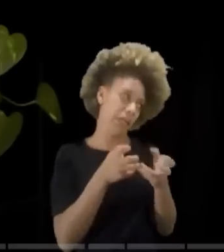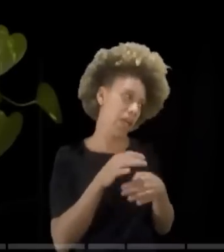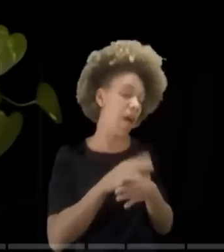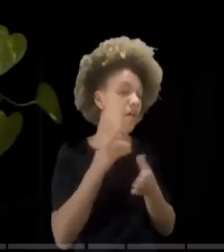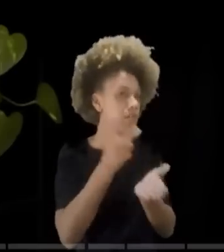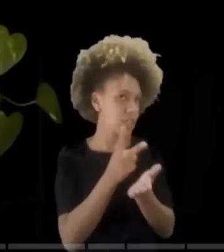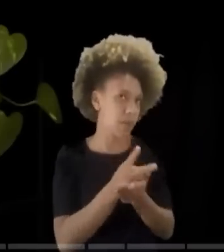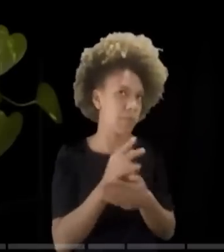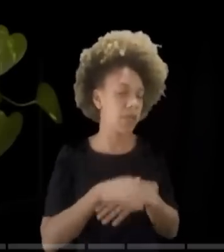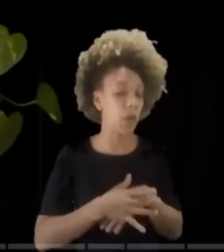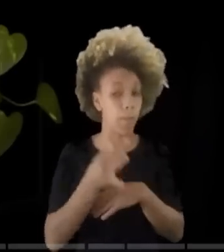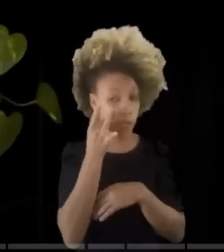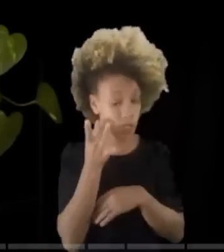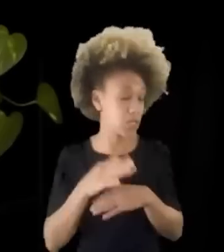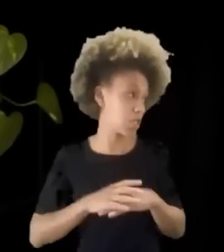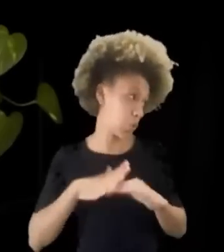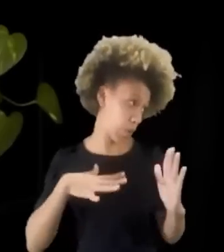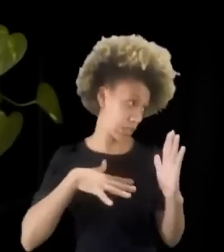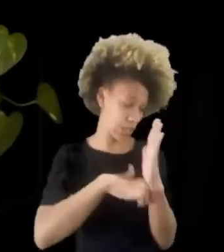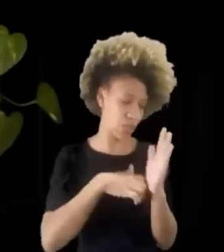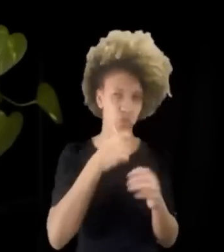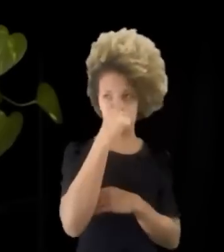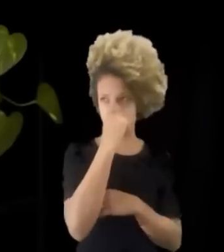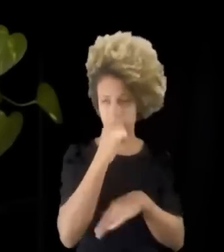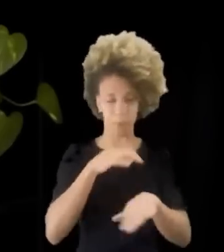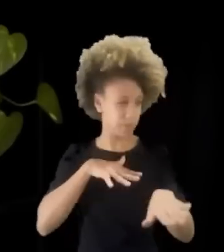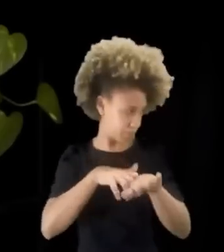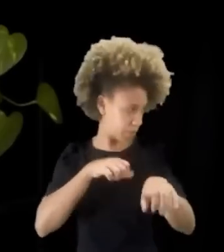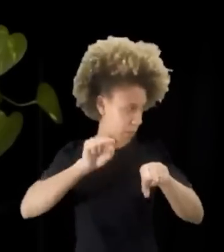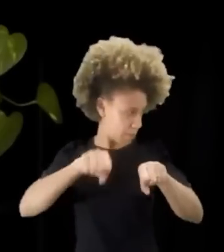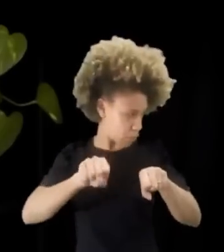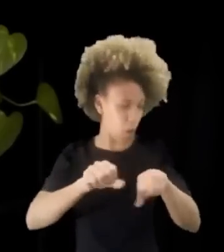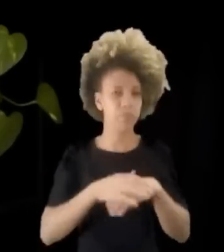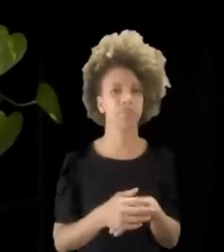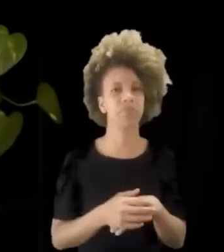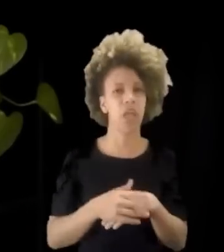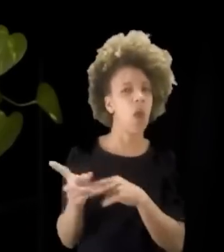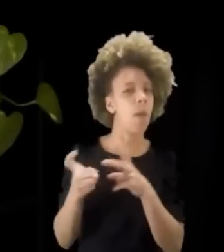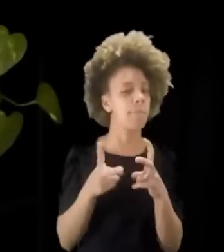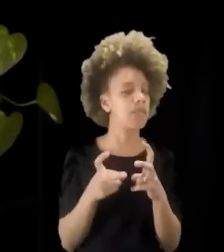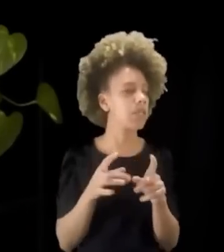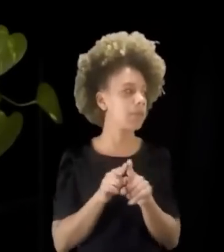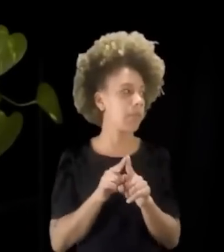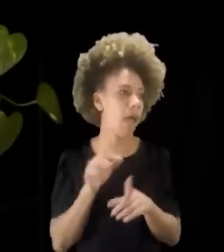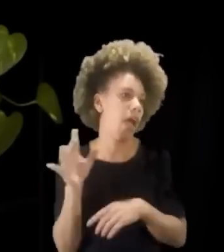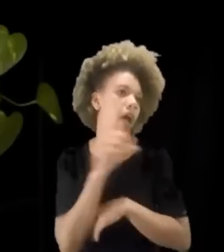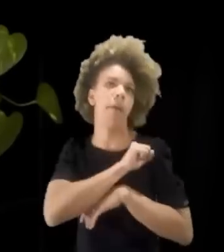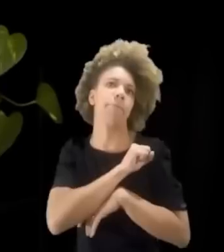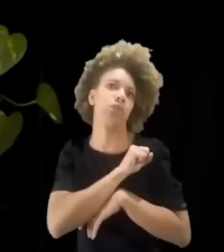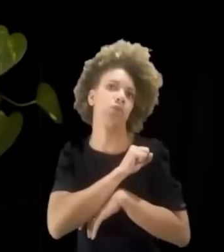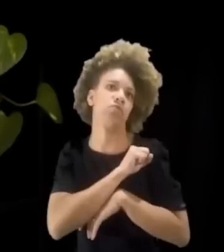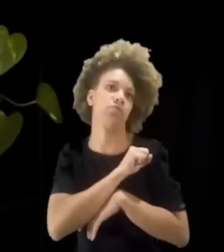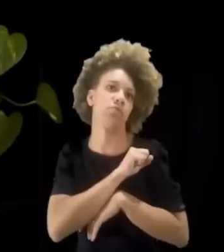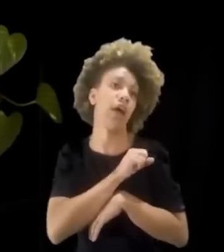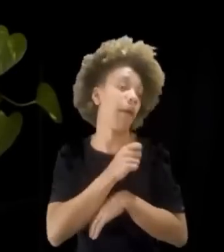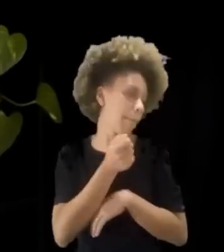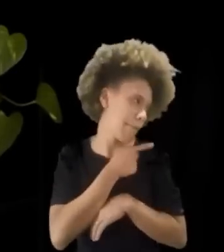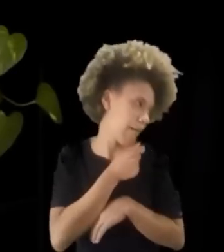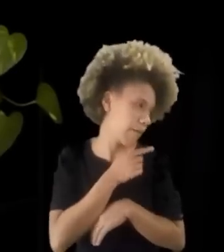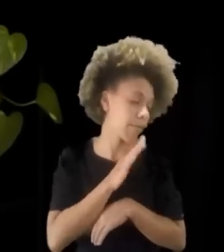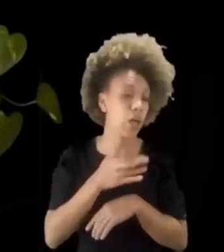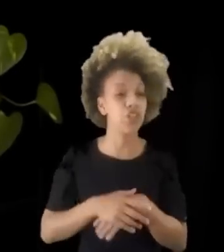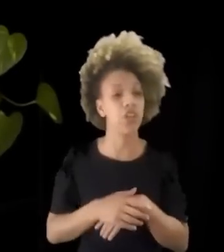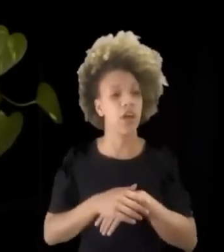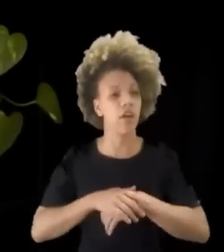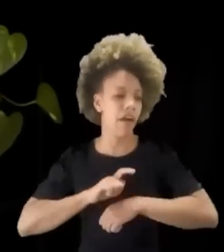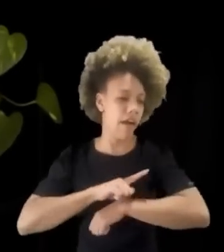eu sempre quando eu presencio um acidente com um motoboy eu observo que rapidamente né até pessoal faz piada já